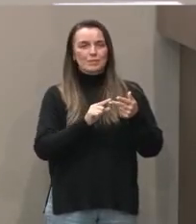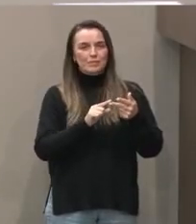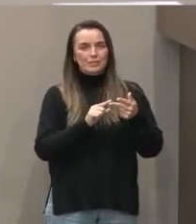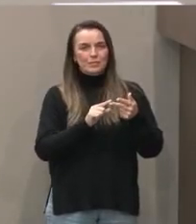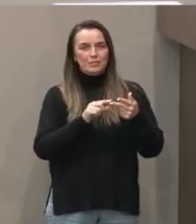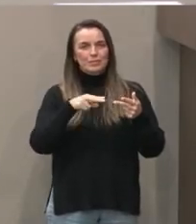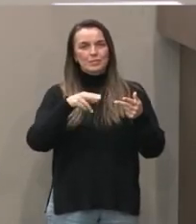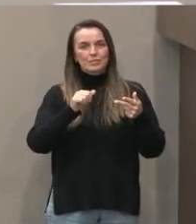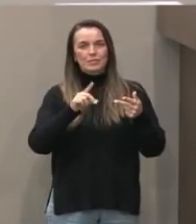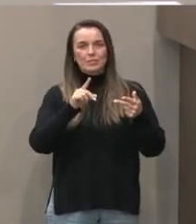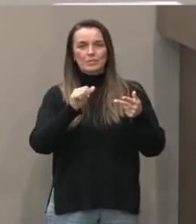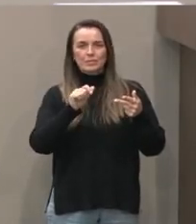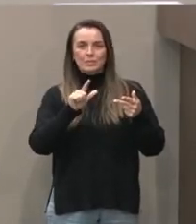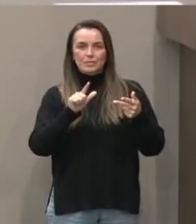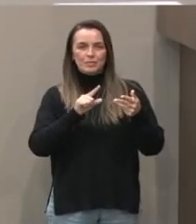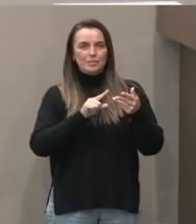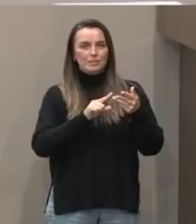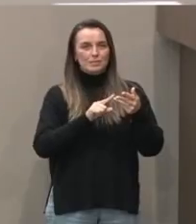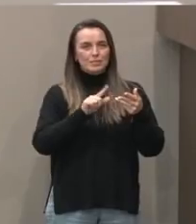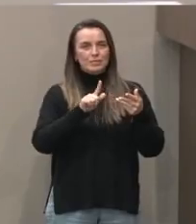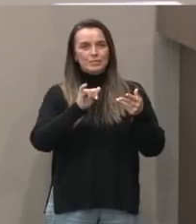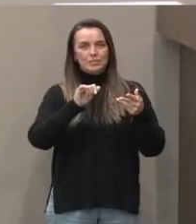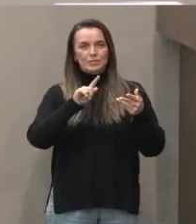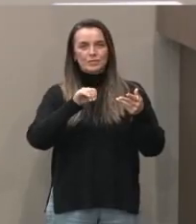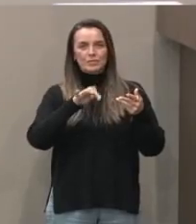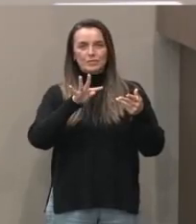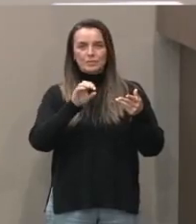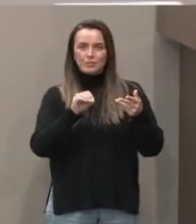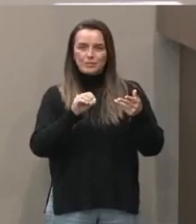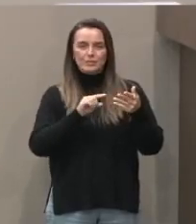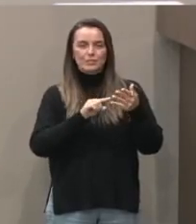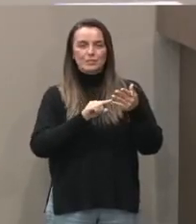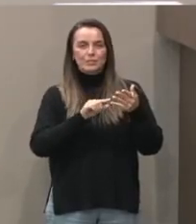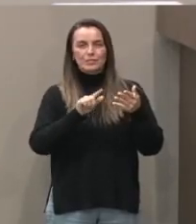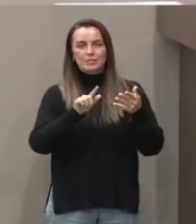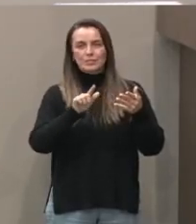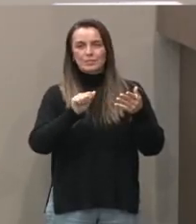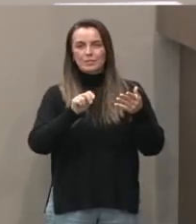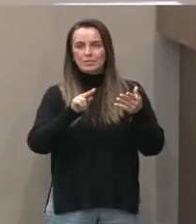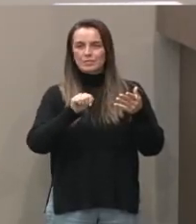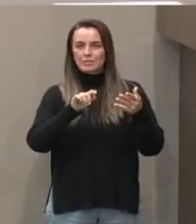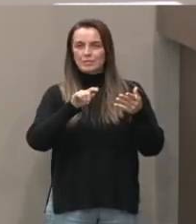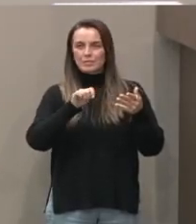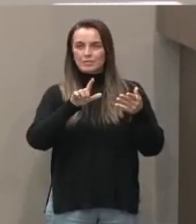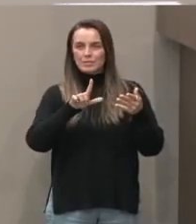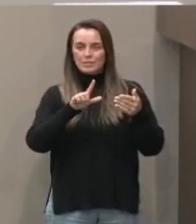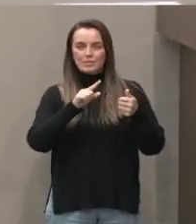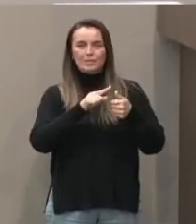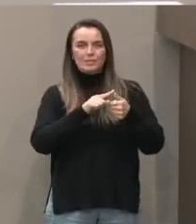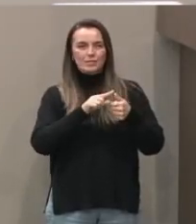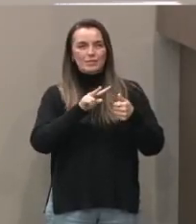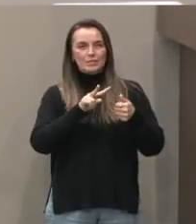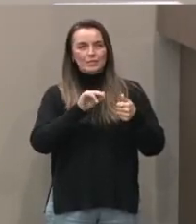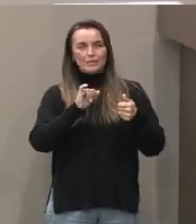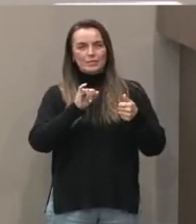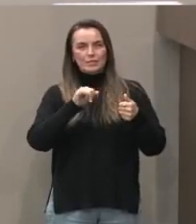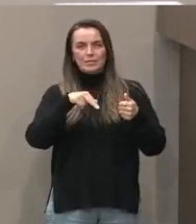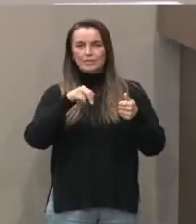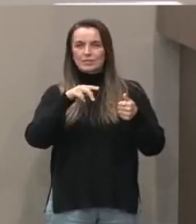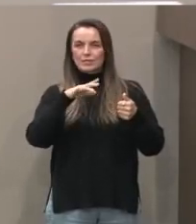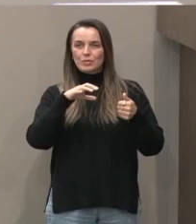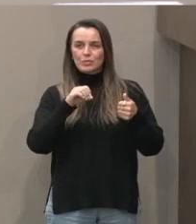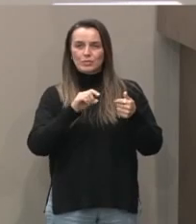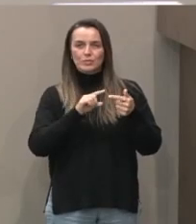Nadal, Gilberto Nascimento, João Pedro Fernandes, Gabriel Ifran, Vinícius Kuhn e Paulo